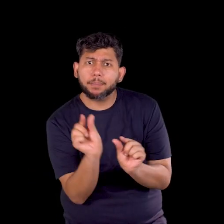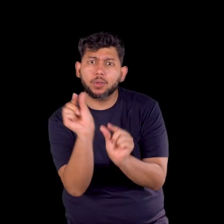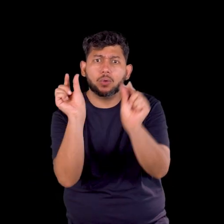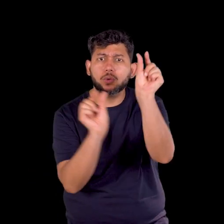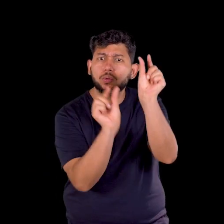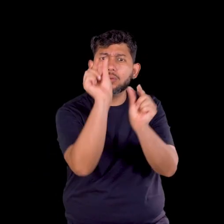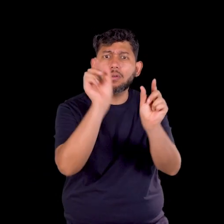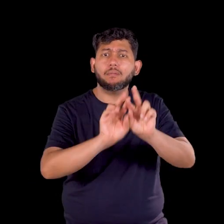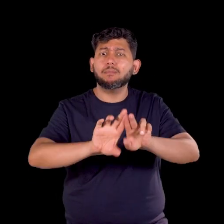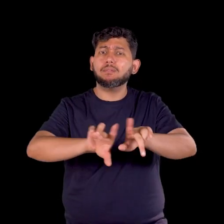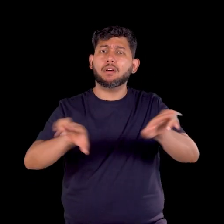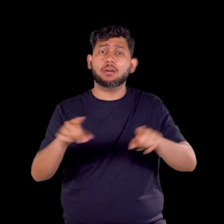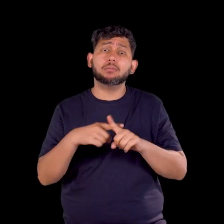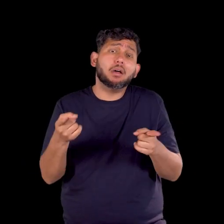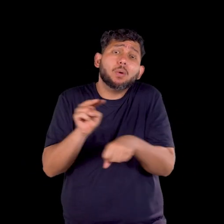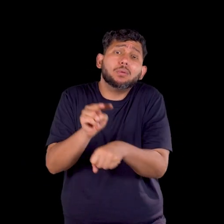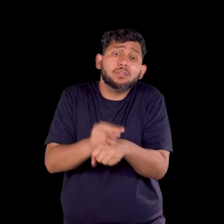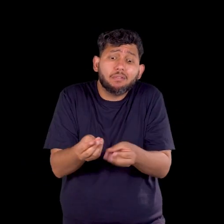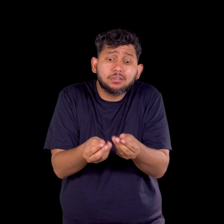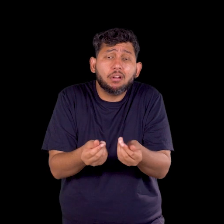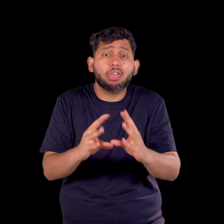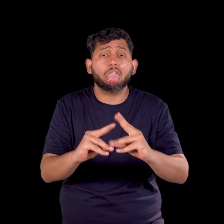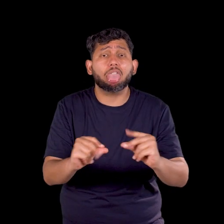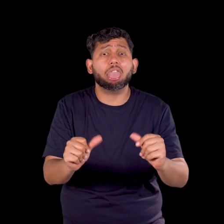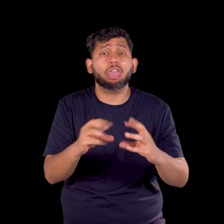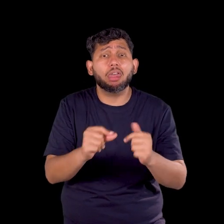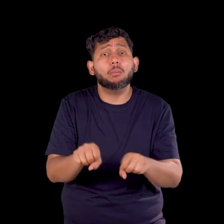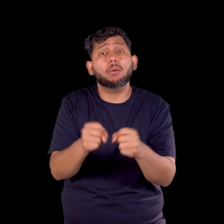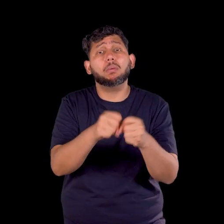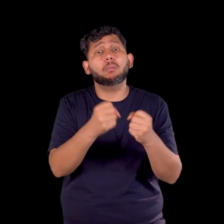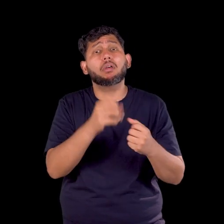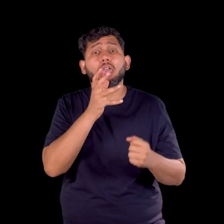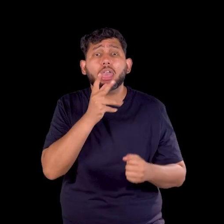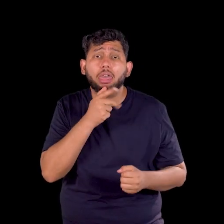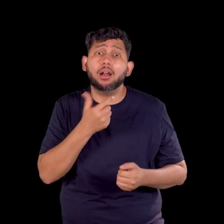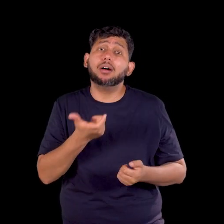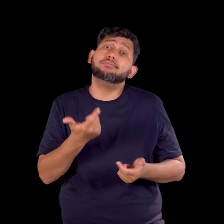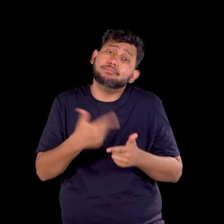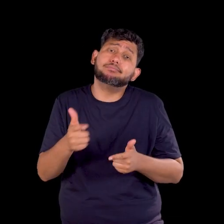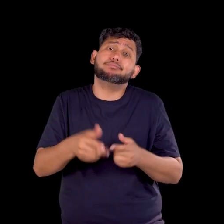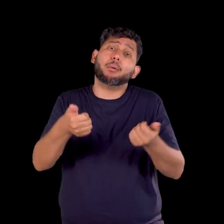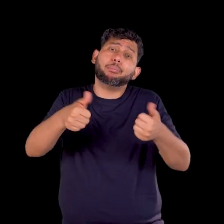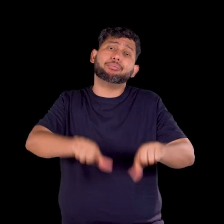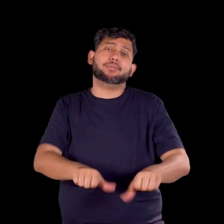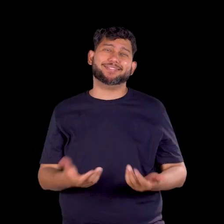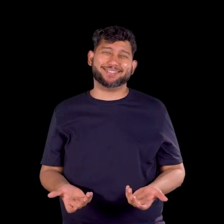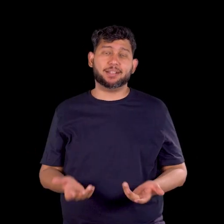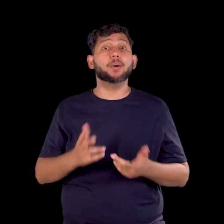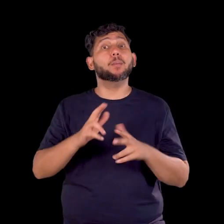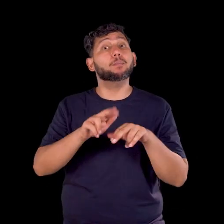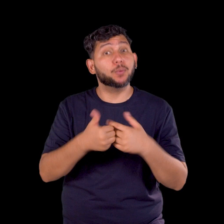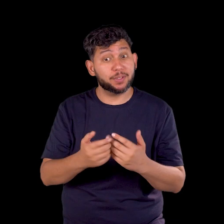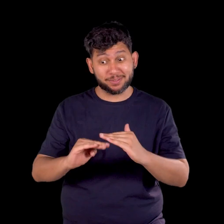uma manutenção deficiente rapidamente comprometeu essa infraestrutura. Com isso, o modal